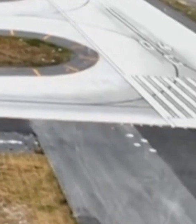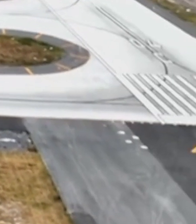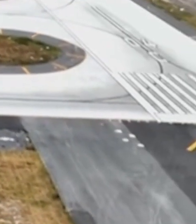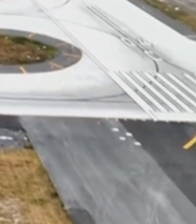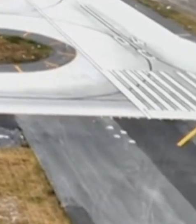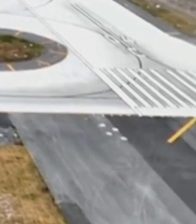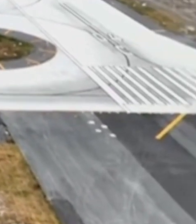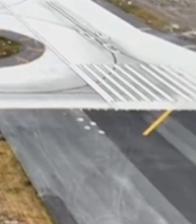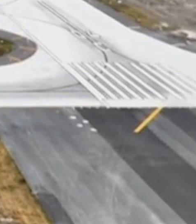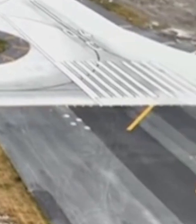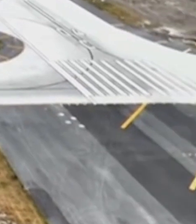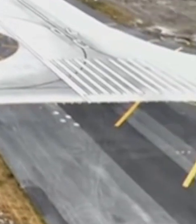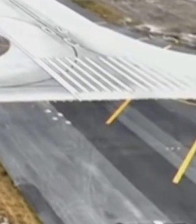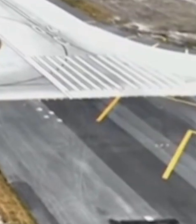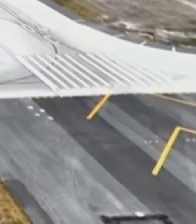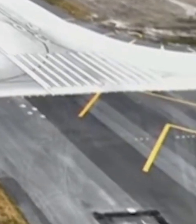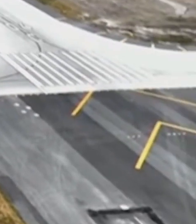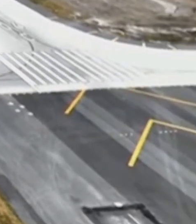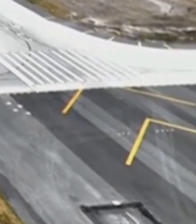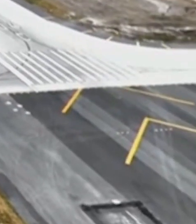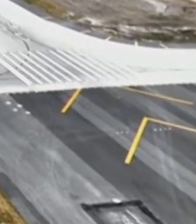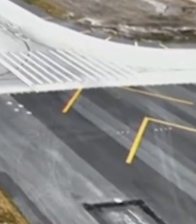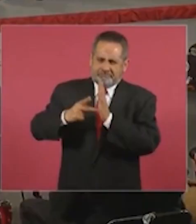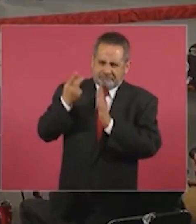inaugurou um novo terminal no início de